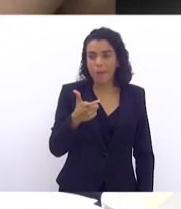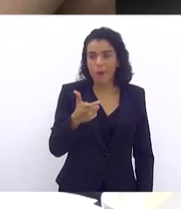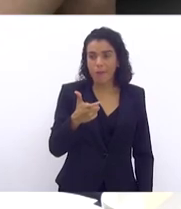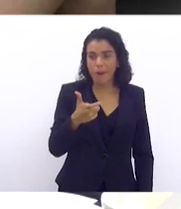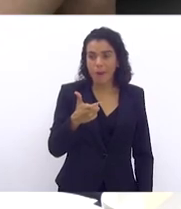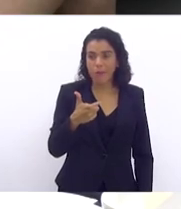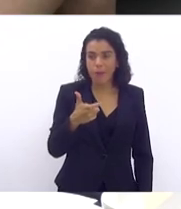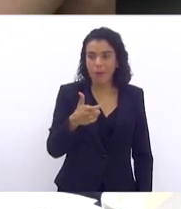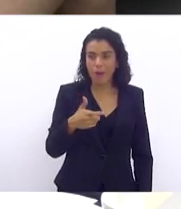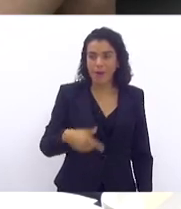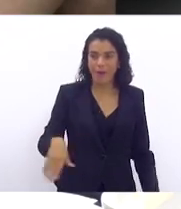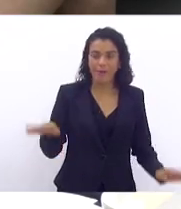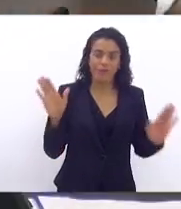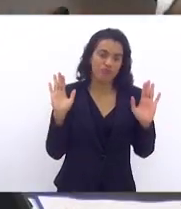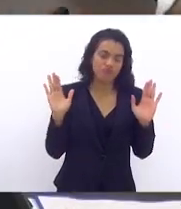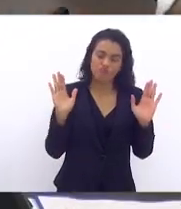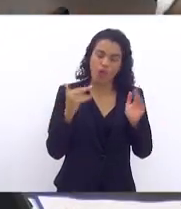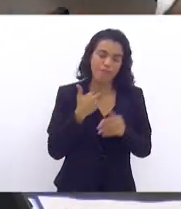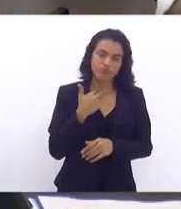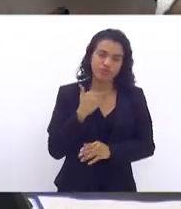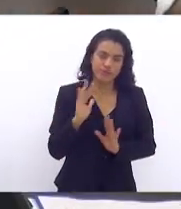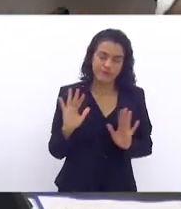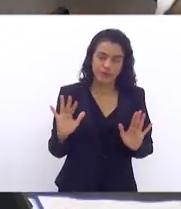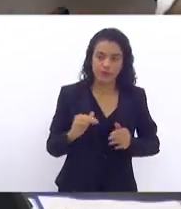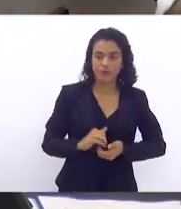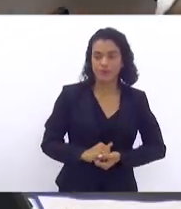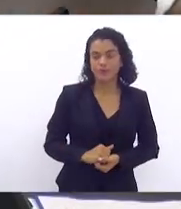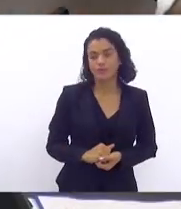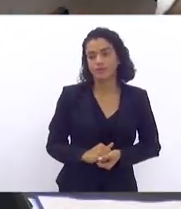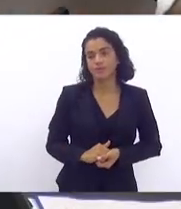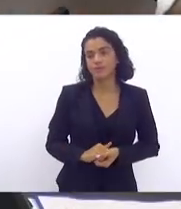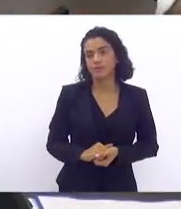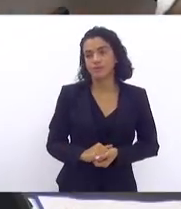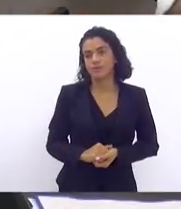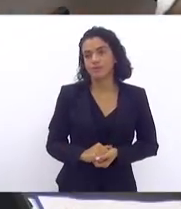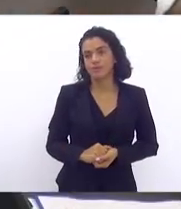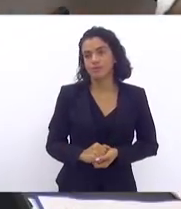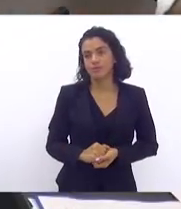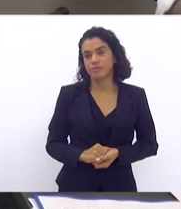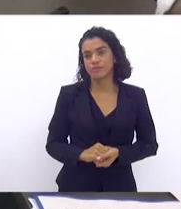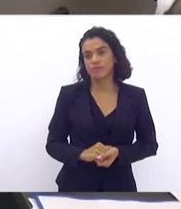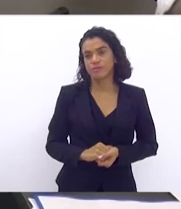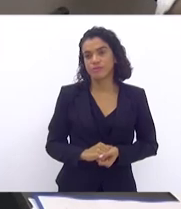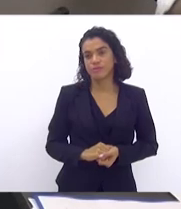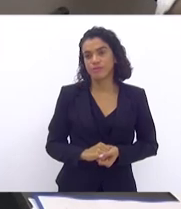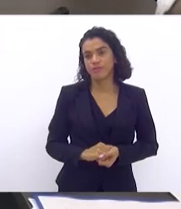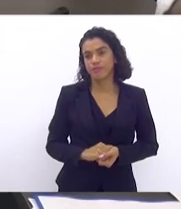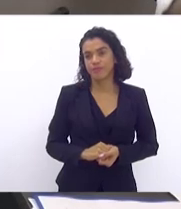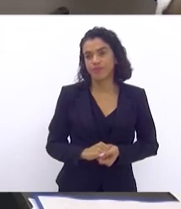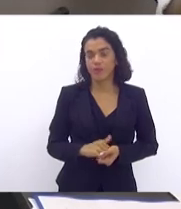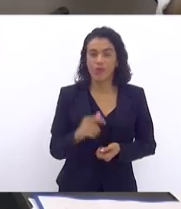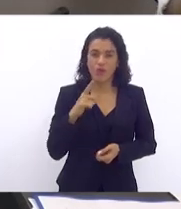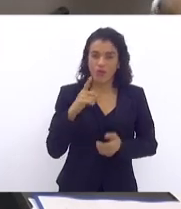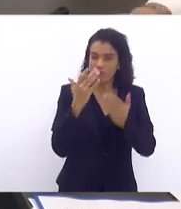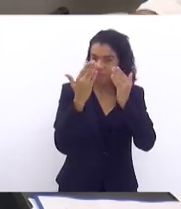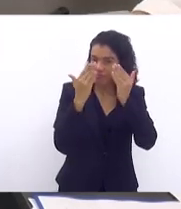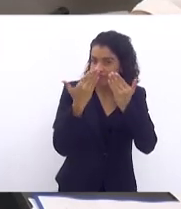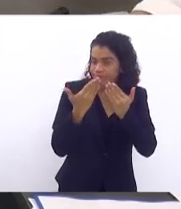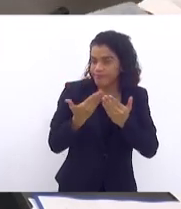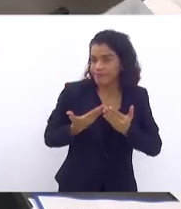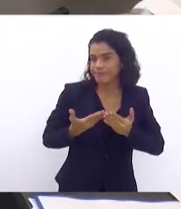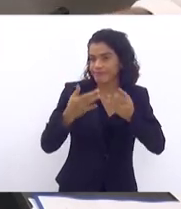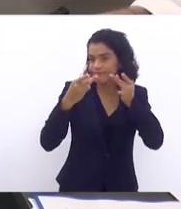je n'est pas possible. Perfeito. Estou fazendo uma análise aqui.